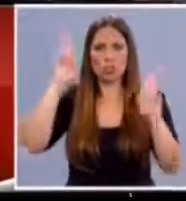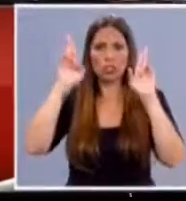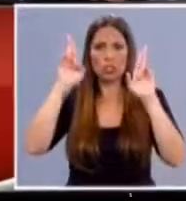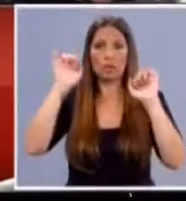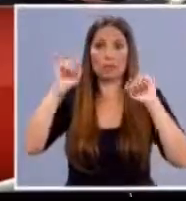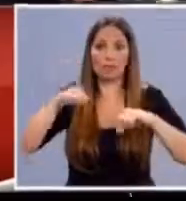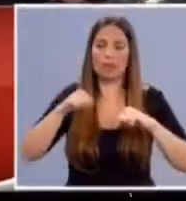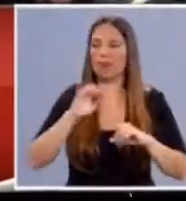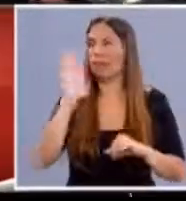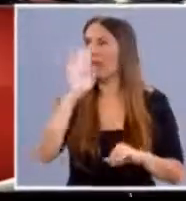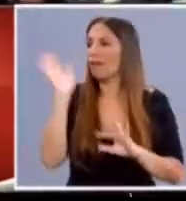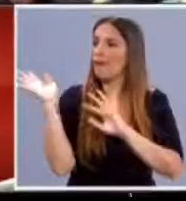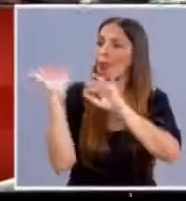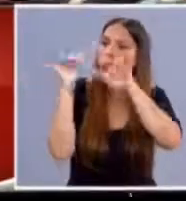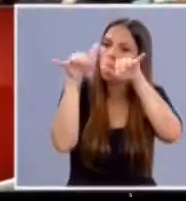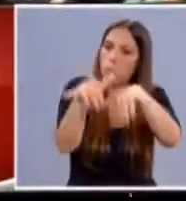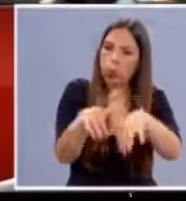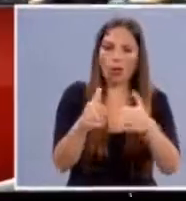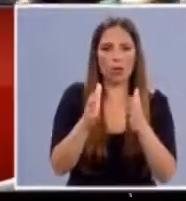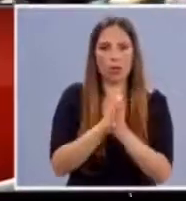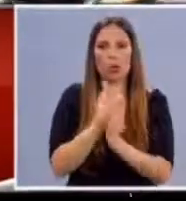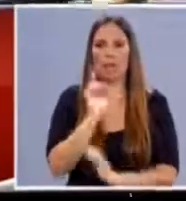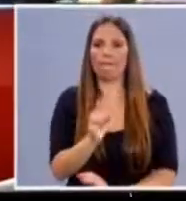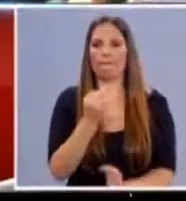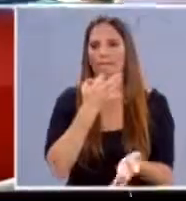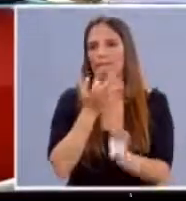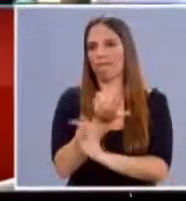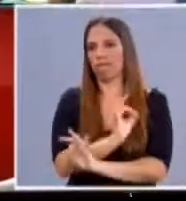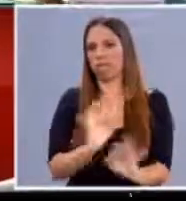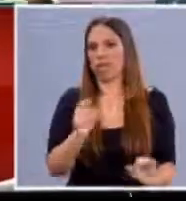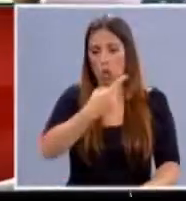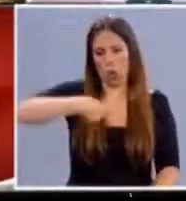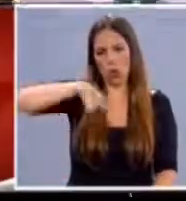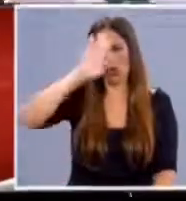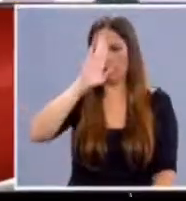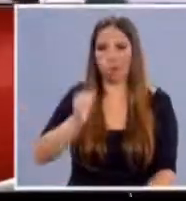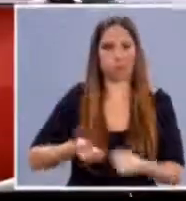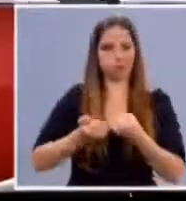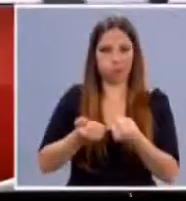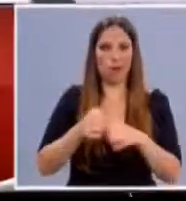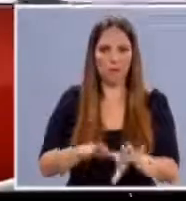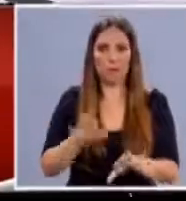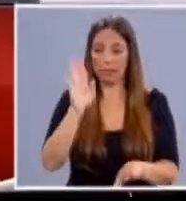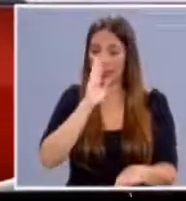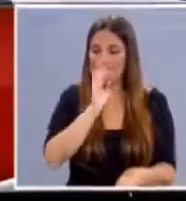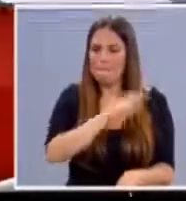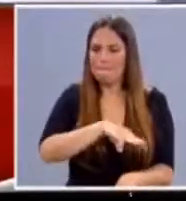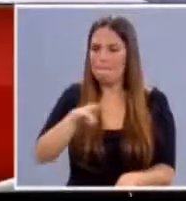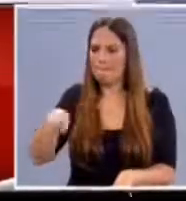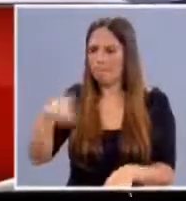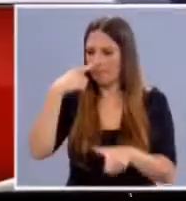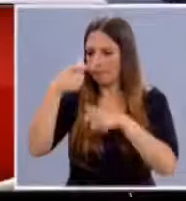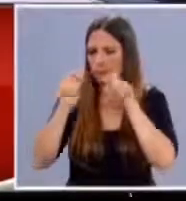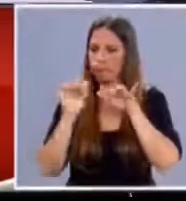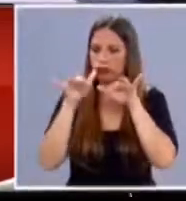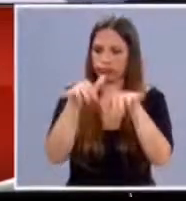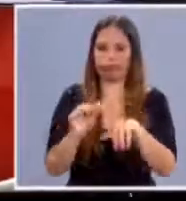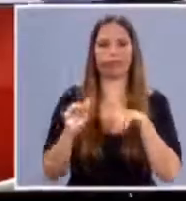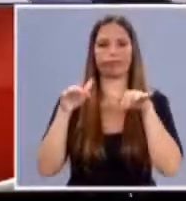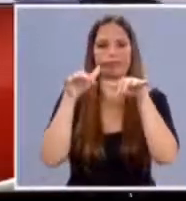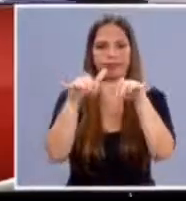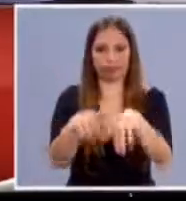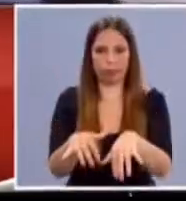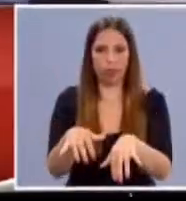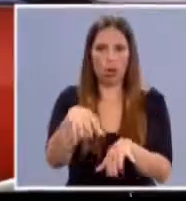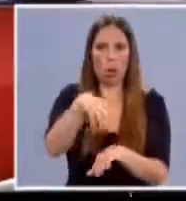coisa maravilhosa. Sabemos que não atingiremos esses valores, mas os milhares de sócios que efetivamente se dirigirem aqui ao